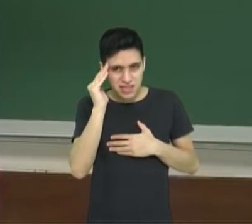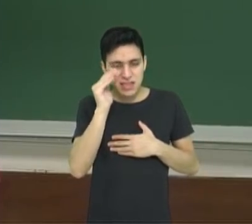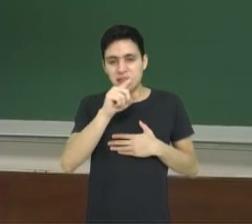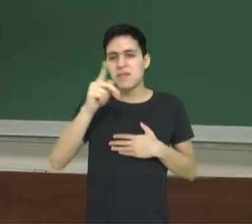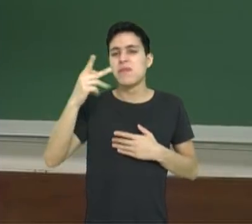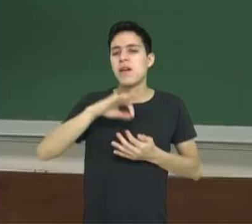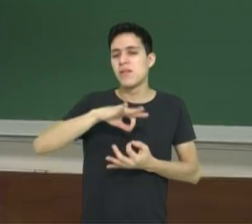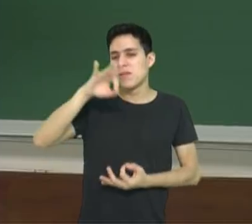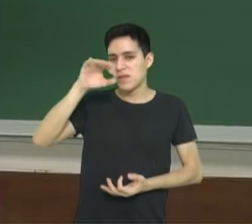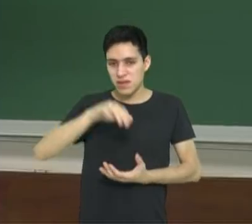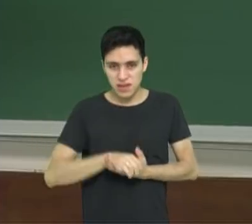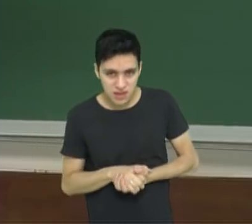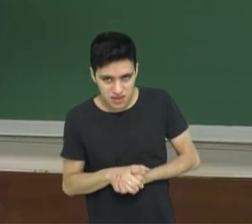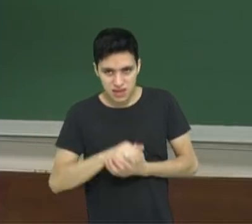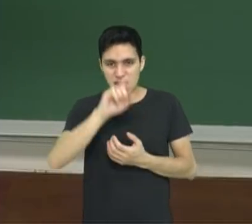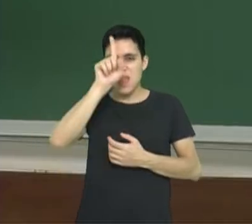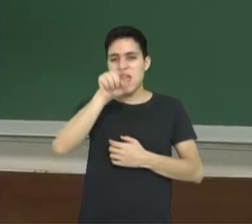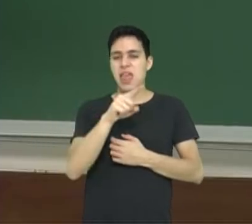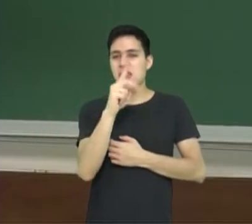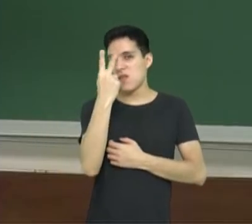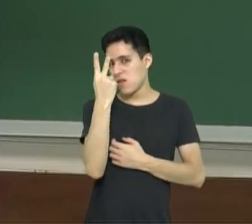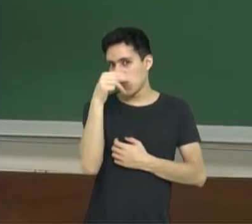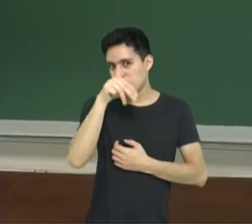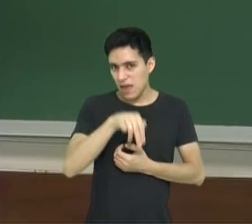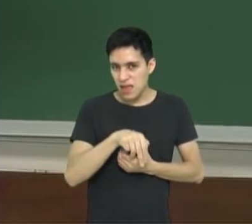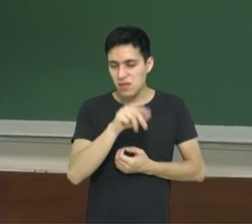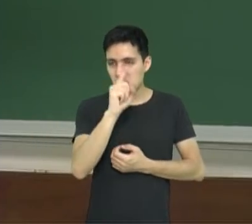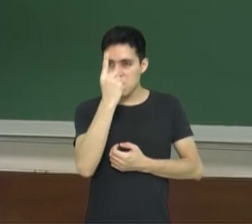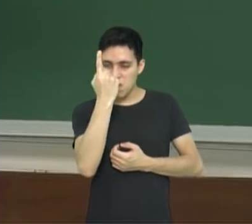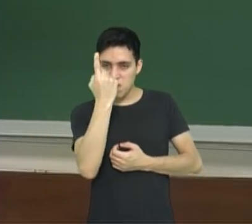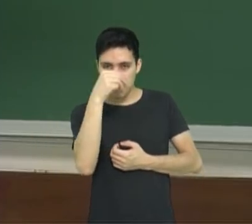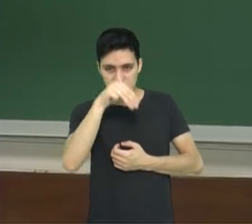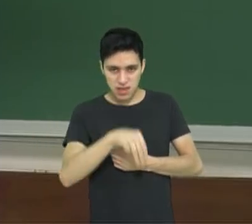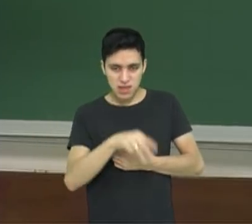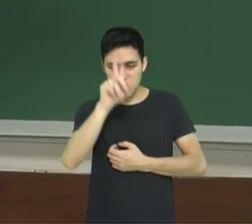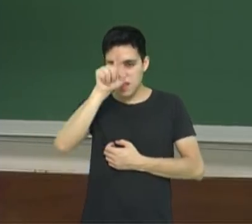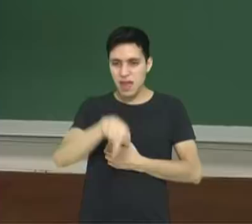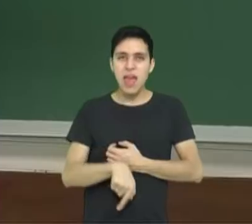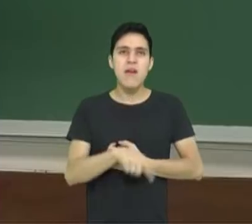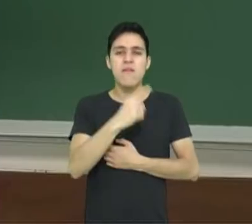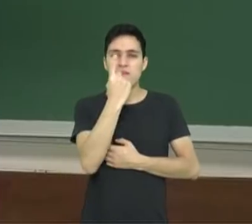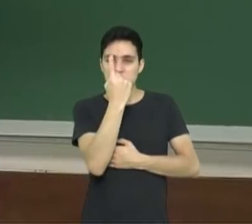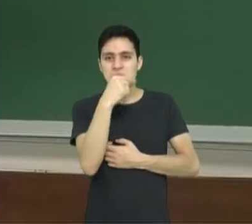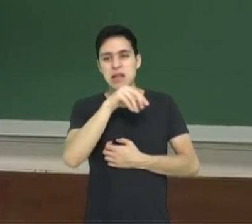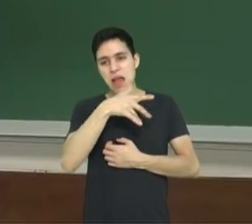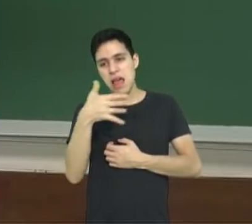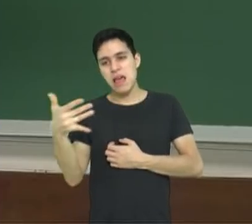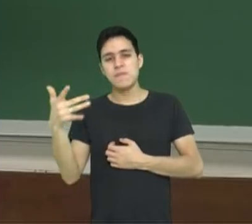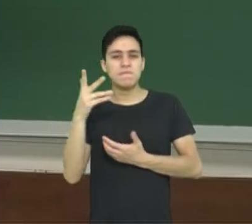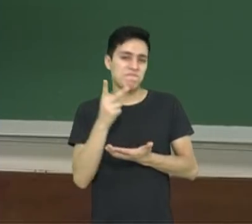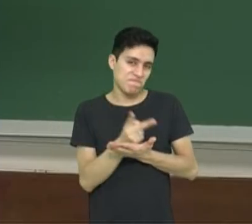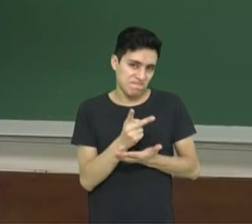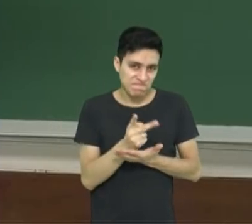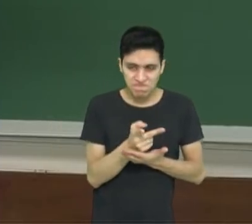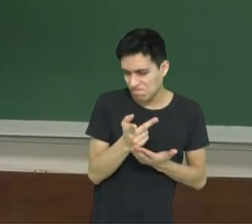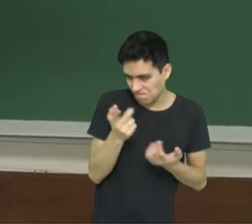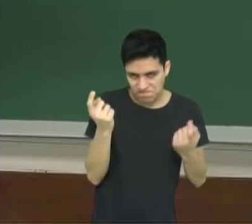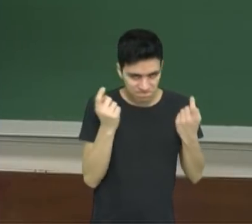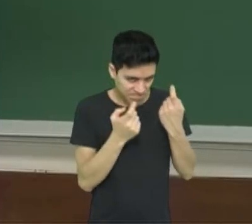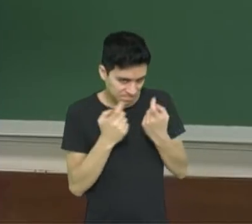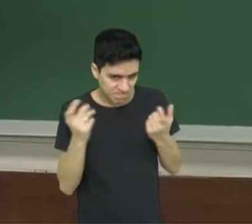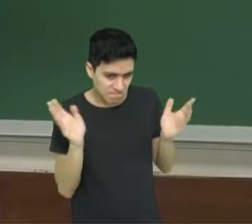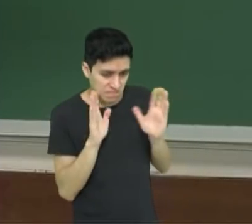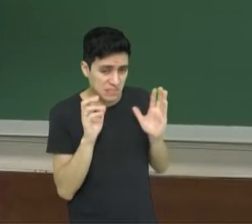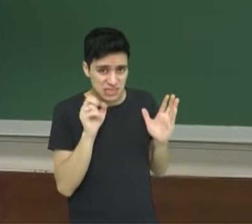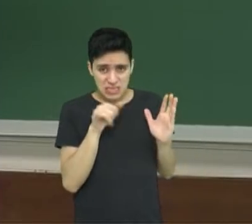sua altura? Por acaso é 1 metro? É 2? Não, né? É sempre 1, alguma coisa. Então, não se preocupe